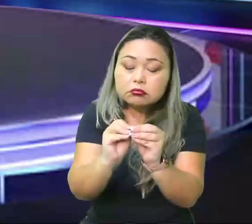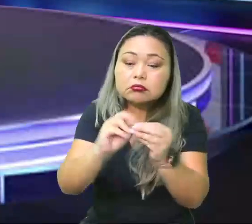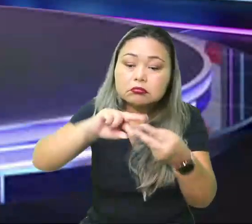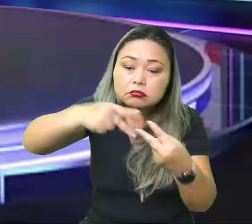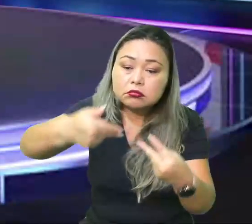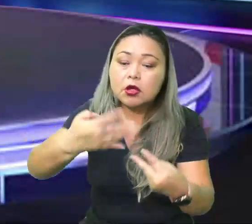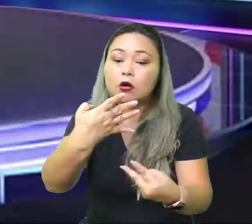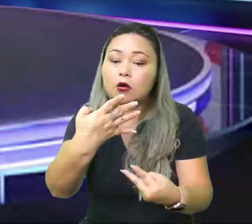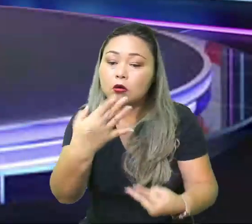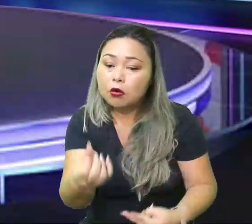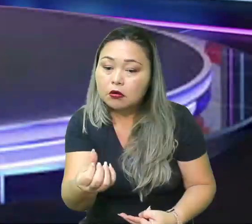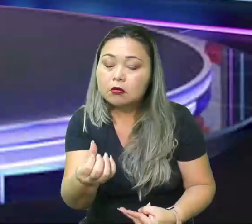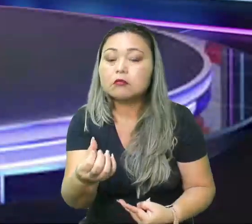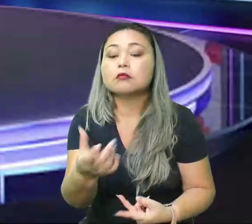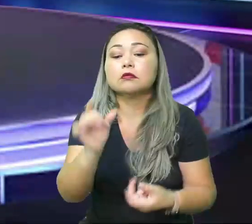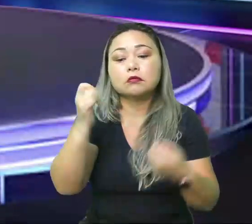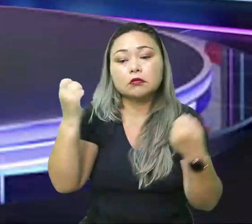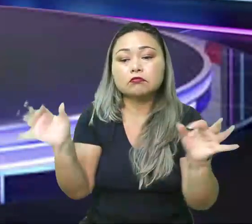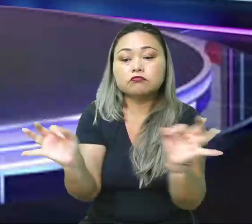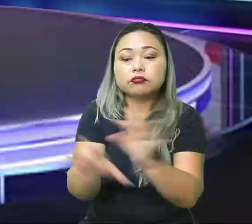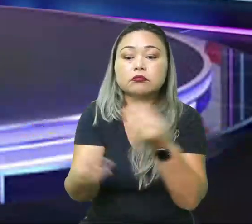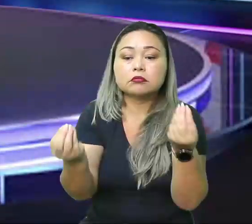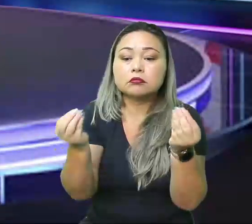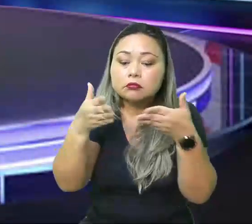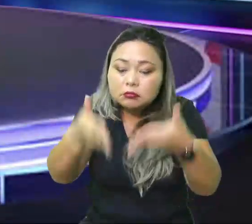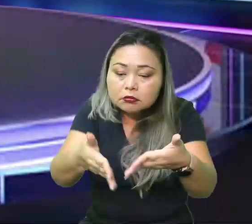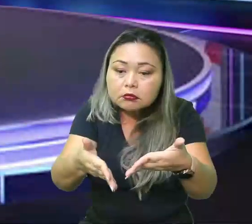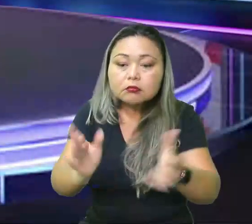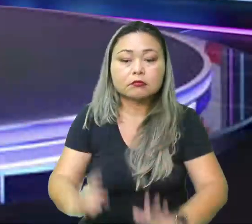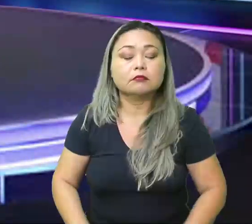com 46, que é o número de cromossomos completo.